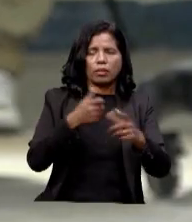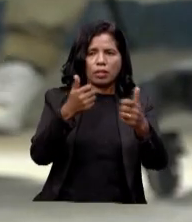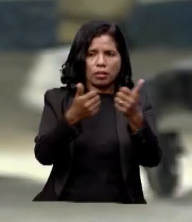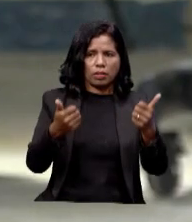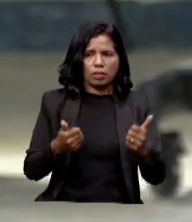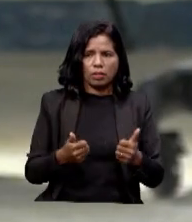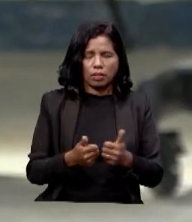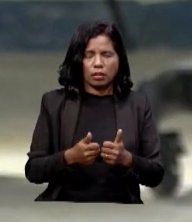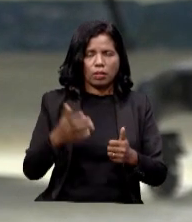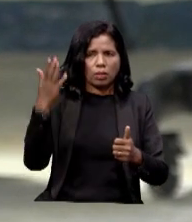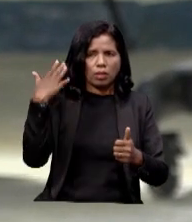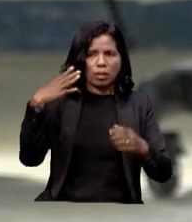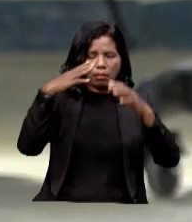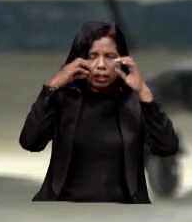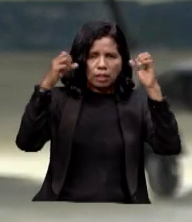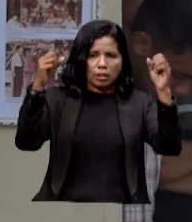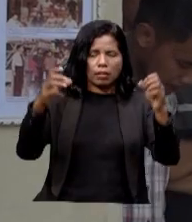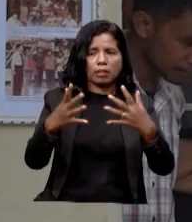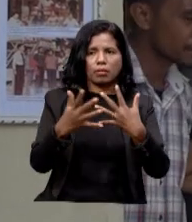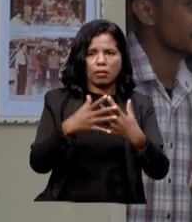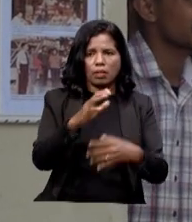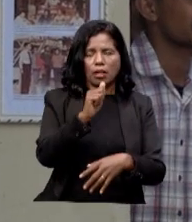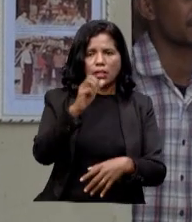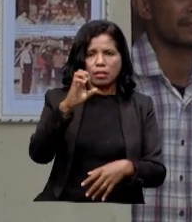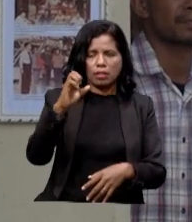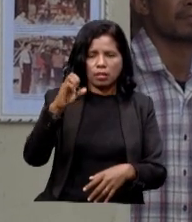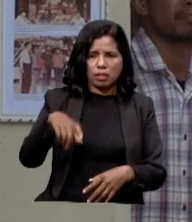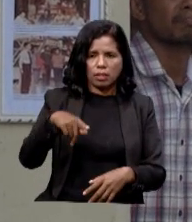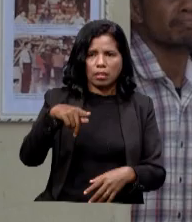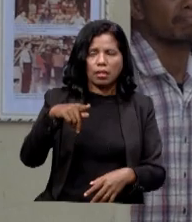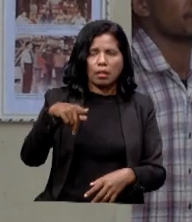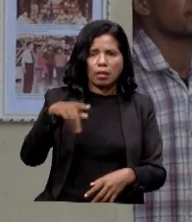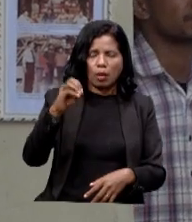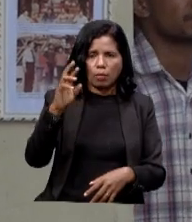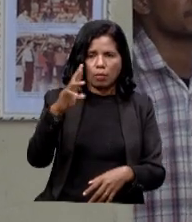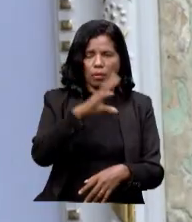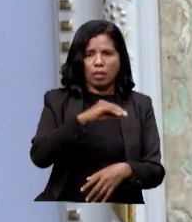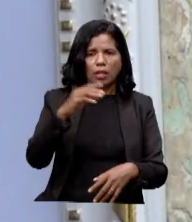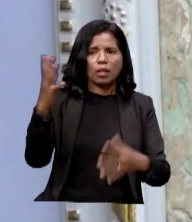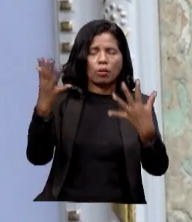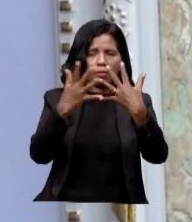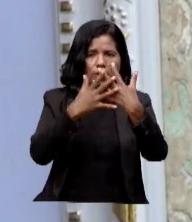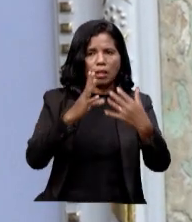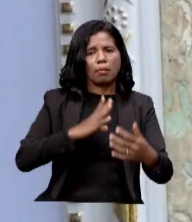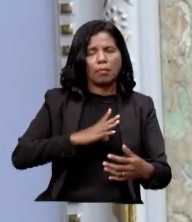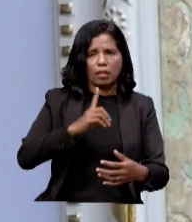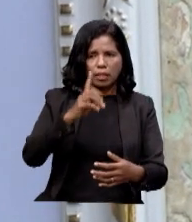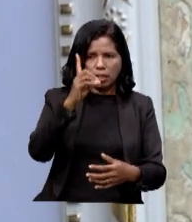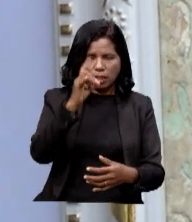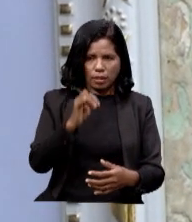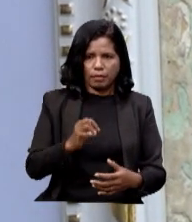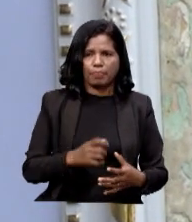dos ex-prisioneiros políticos ca Acepol e a recinto antigo comarca Balididili, atual Centro Nacional